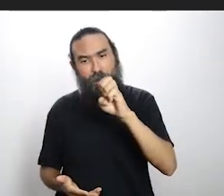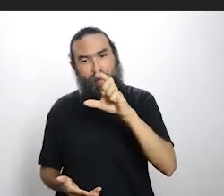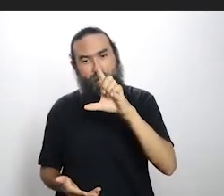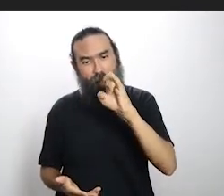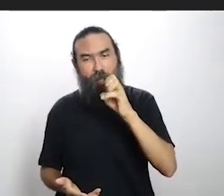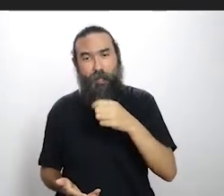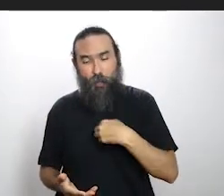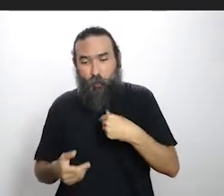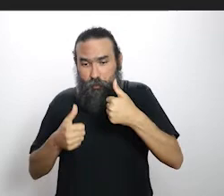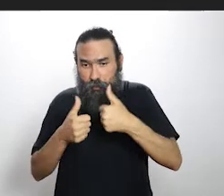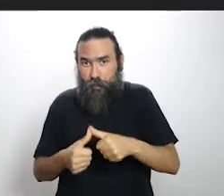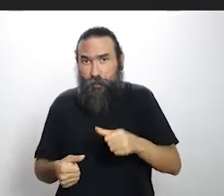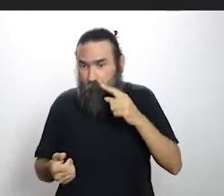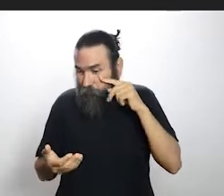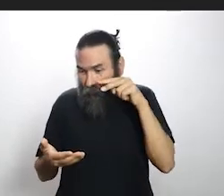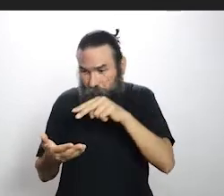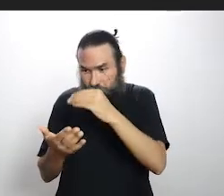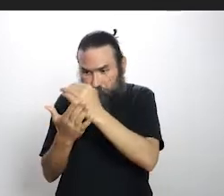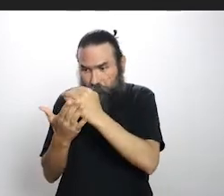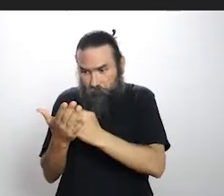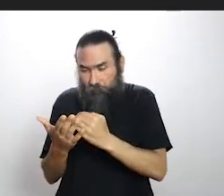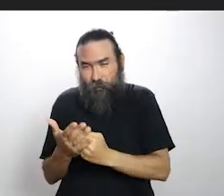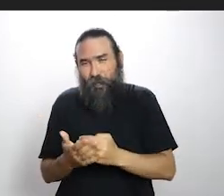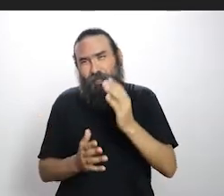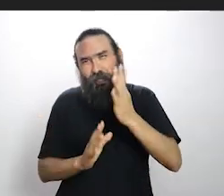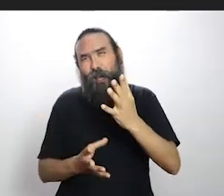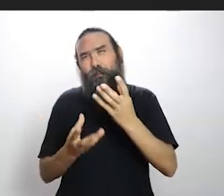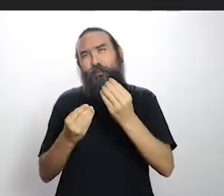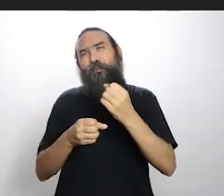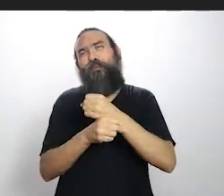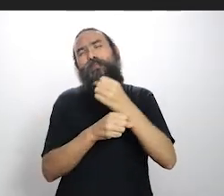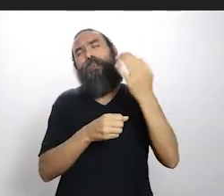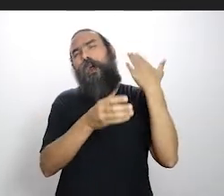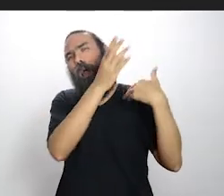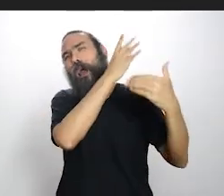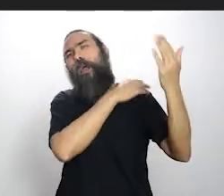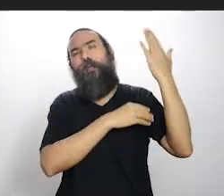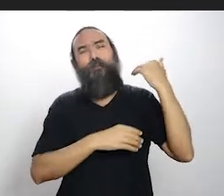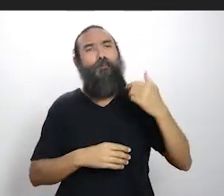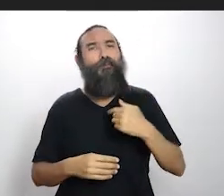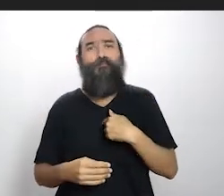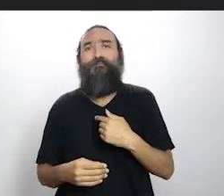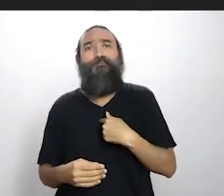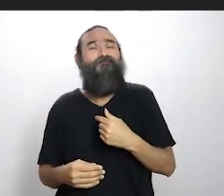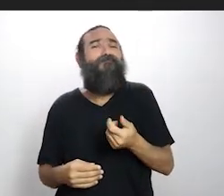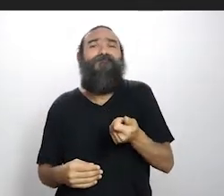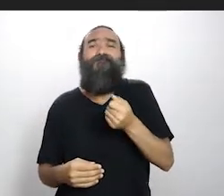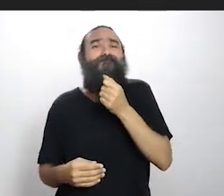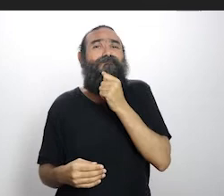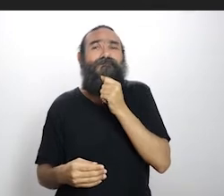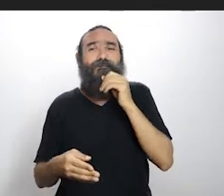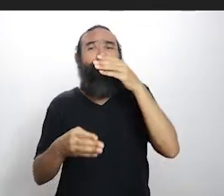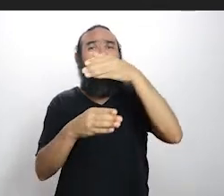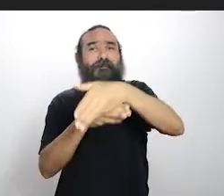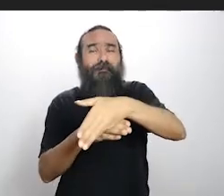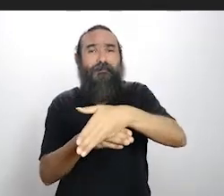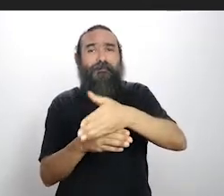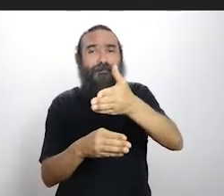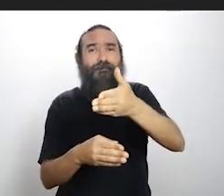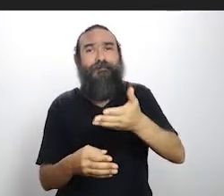anos. Não tive a oportunidade de estar em nenhum, morro de vontade de sair daqui de São Paulo e conhecer e participar com